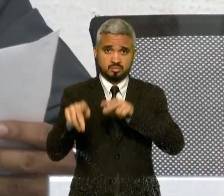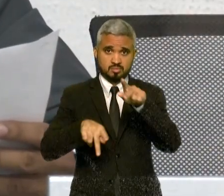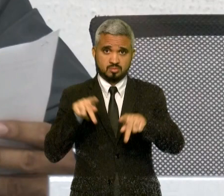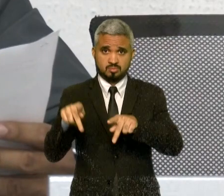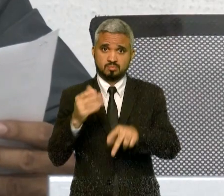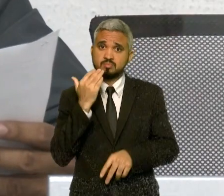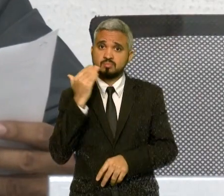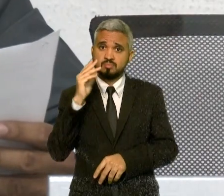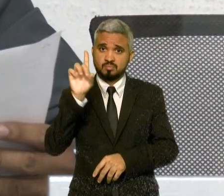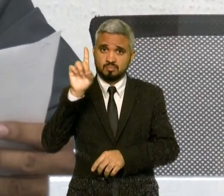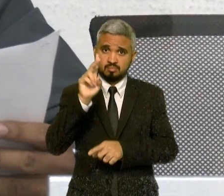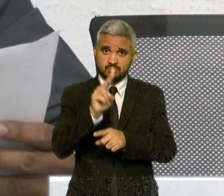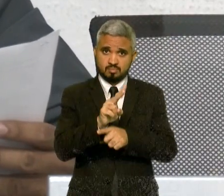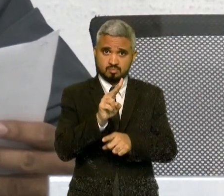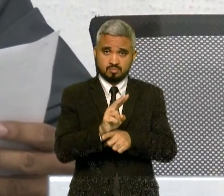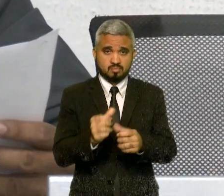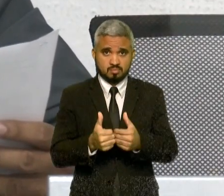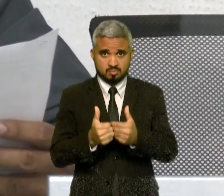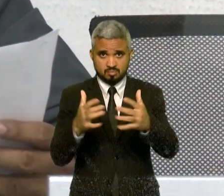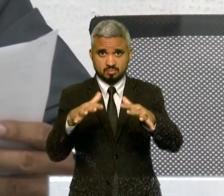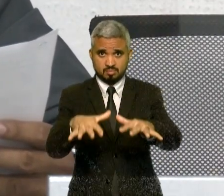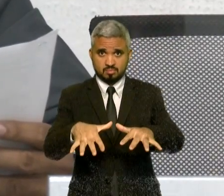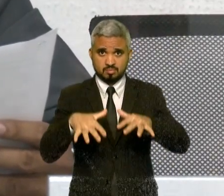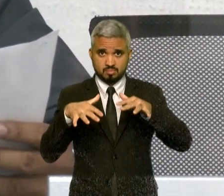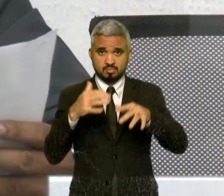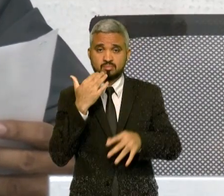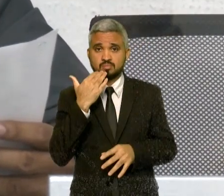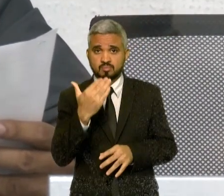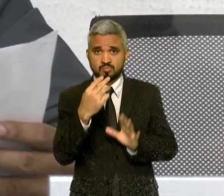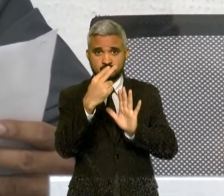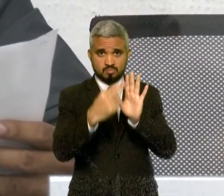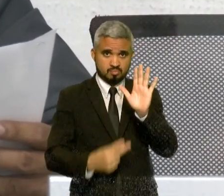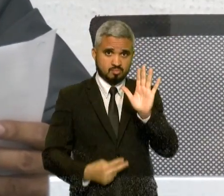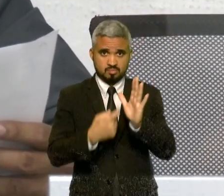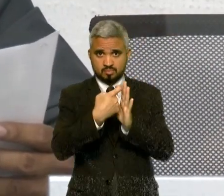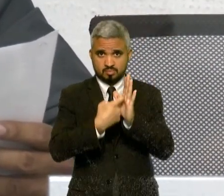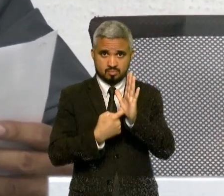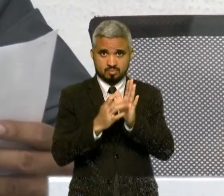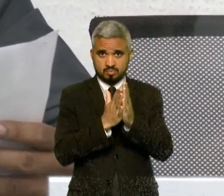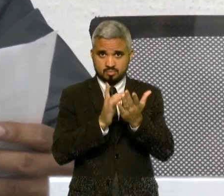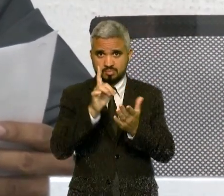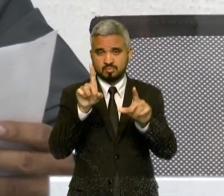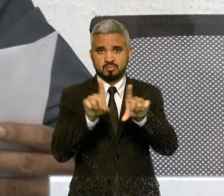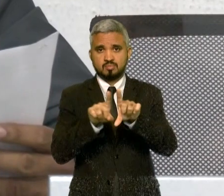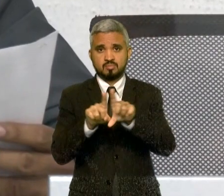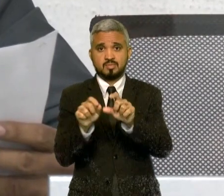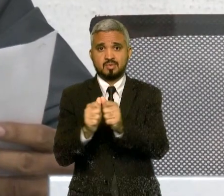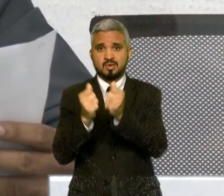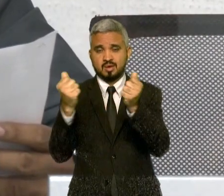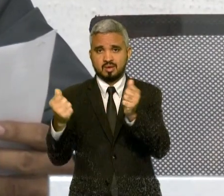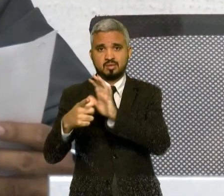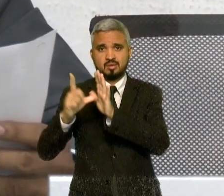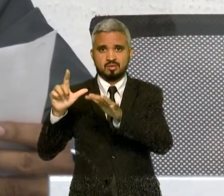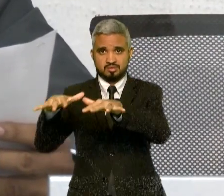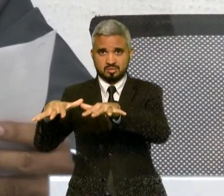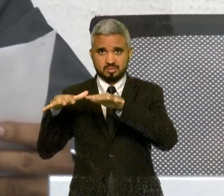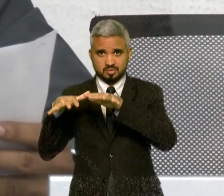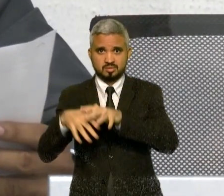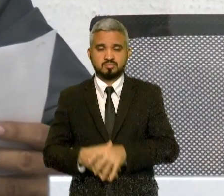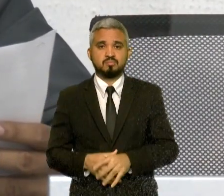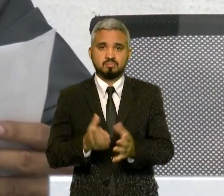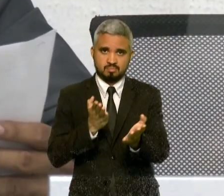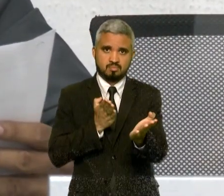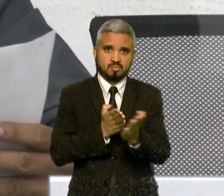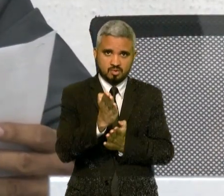declarou aberta a sessão, determinando a leitura do texto bíblico e da ata da sessão anterior, que foi aprovada, e do expediente que foi